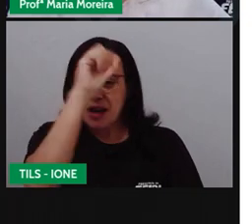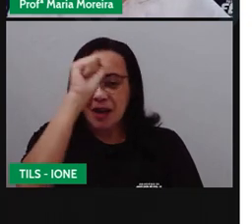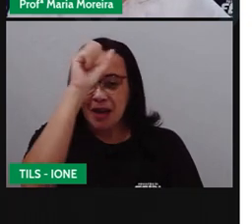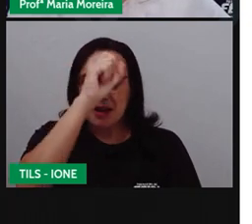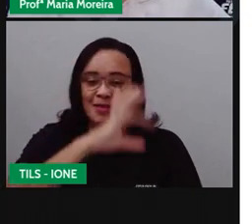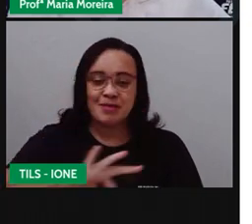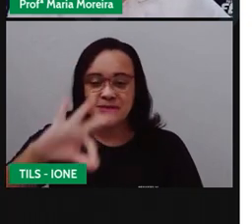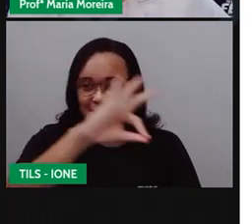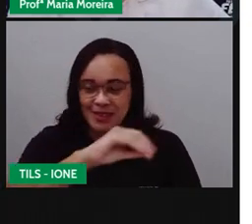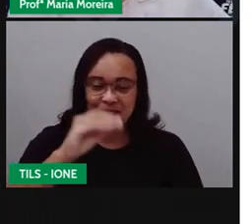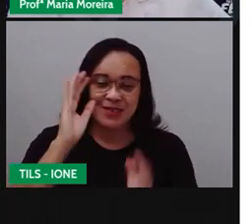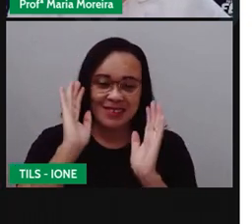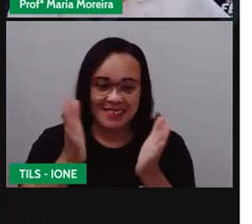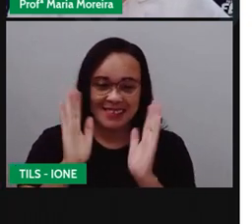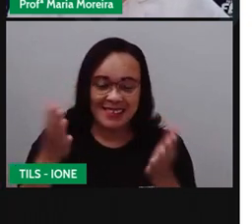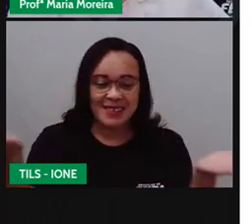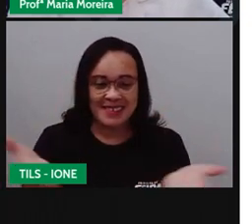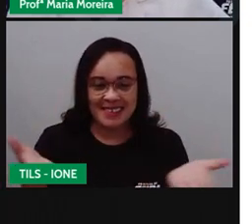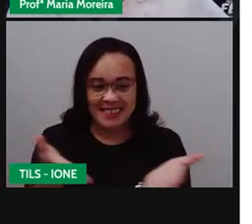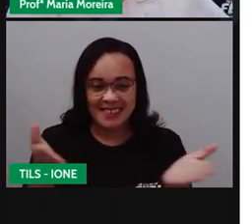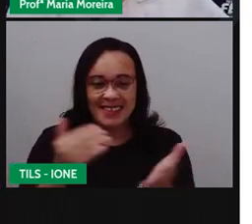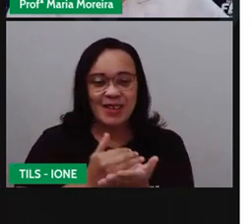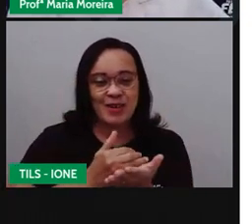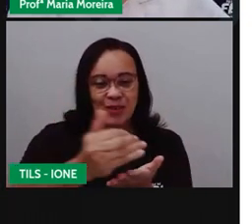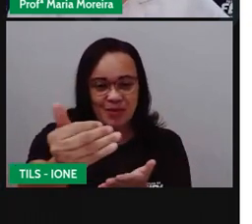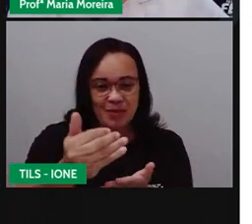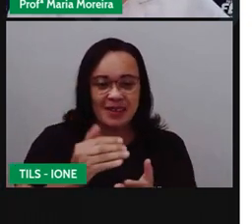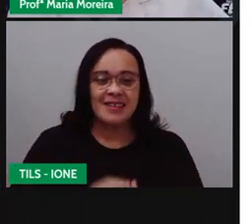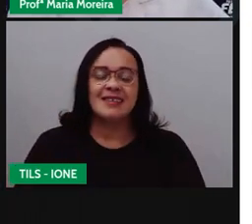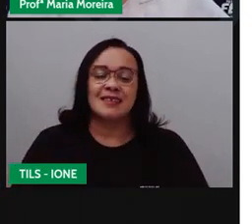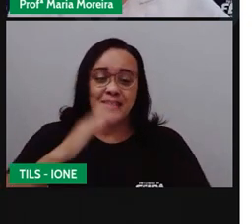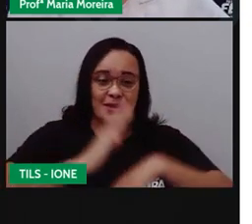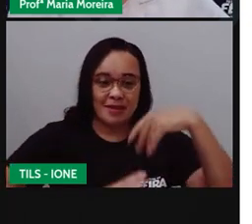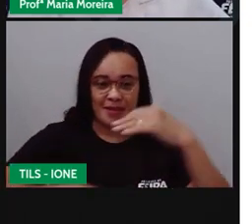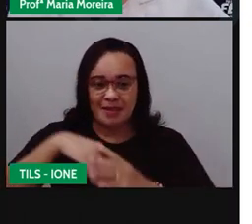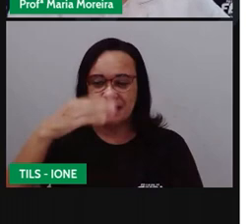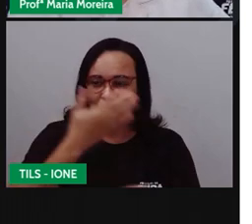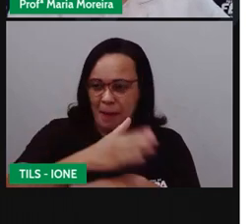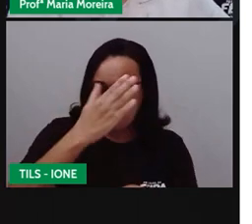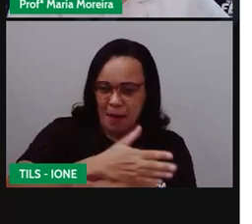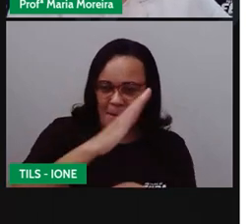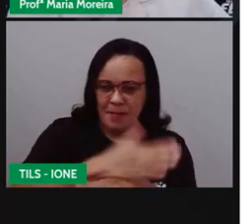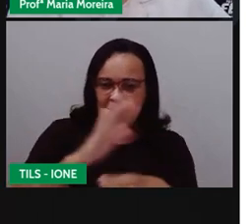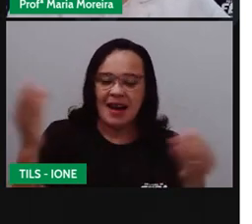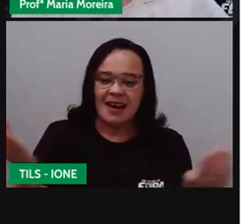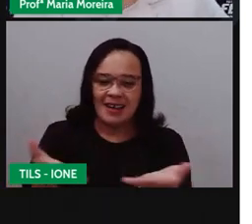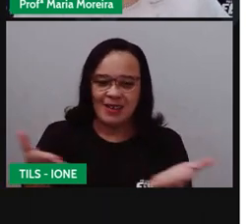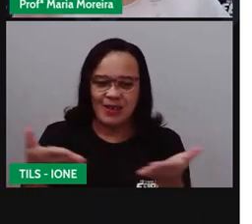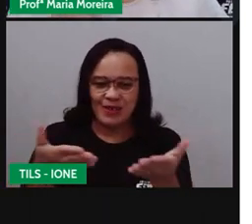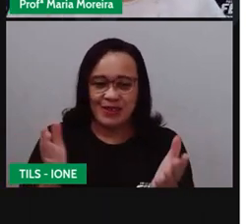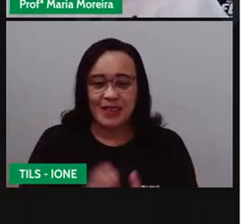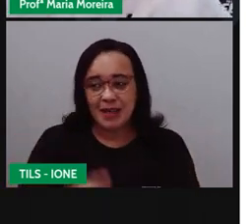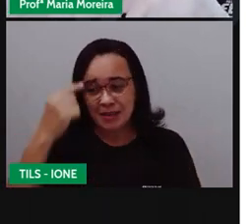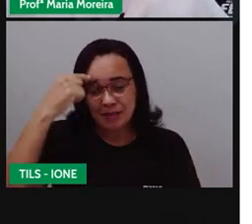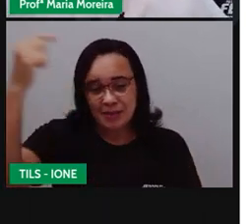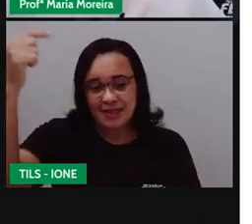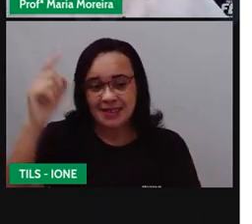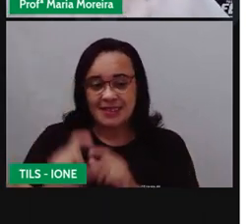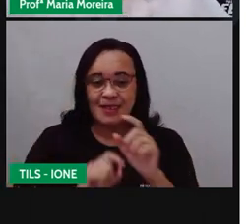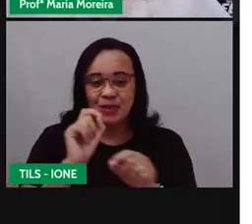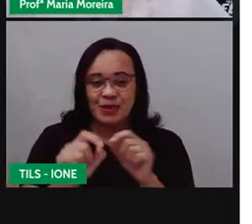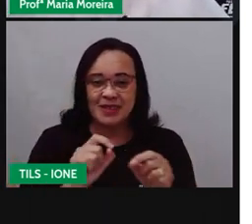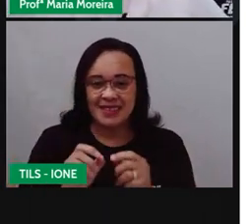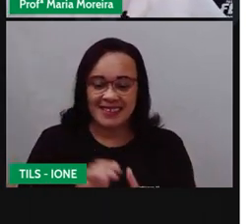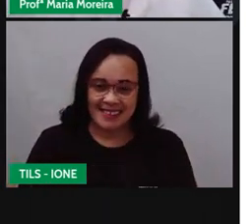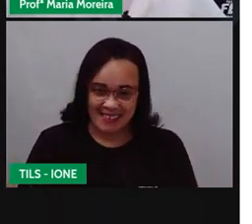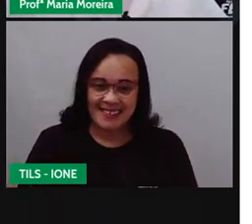que precisavam aprender, porque agora a gente vai começar a colocar tudo isso aí na prática. Vamos aqui. Primeiro, vamos pensar aqui, né?